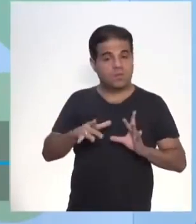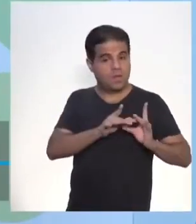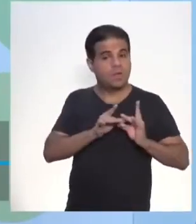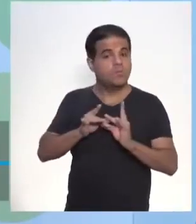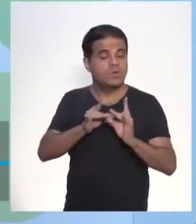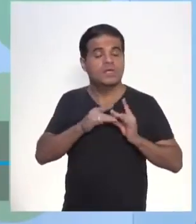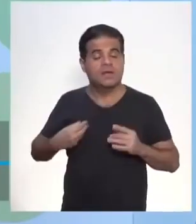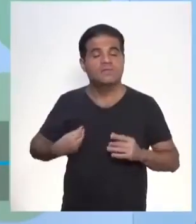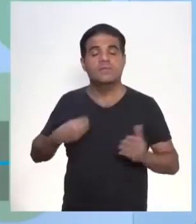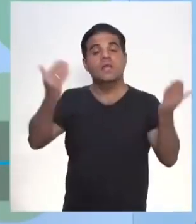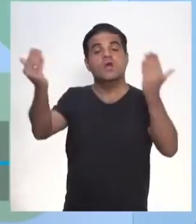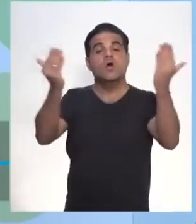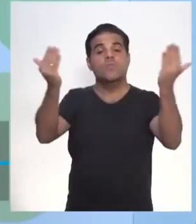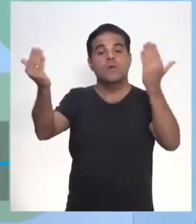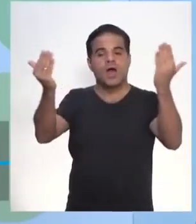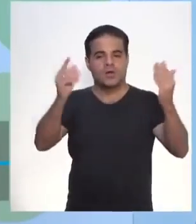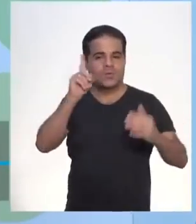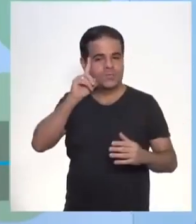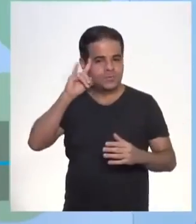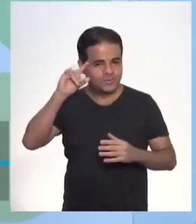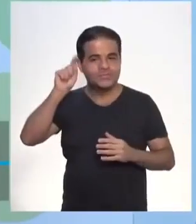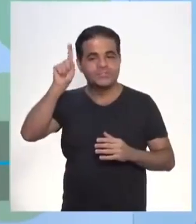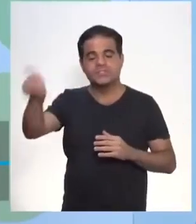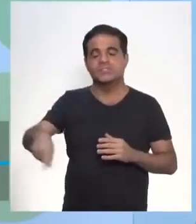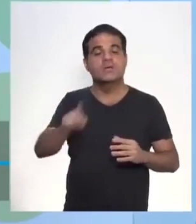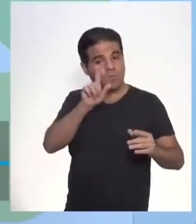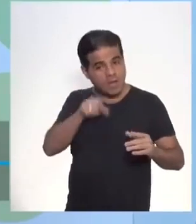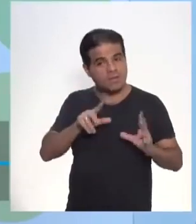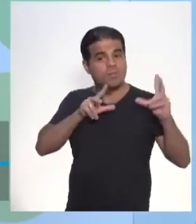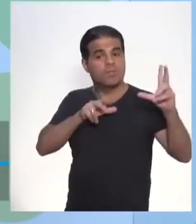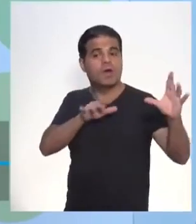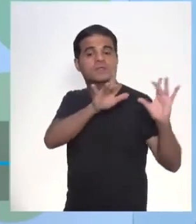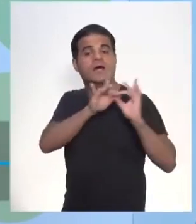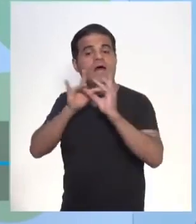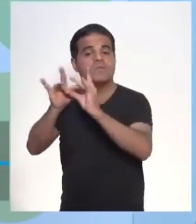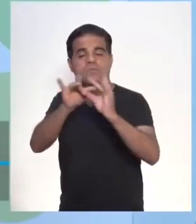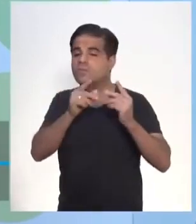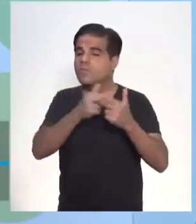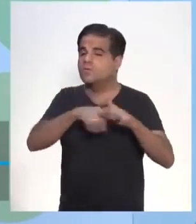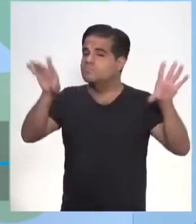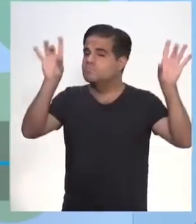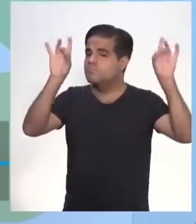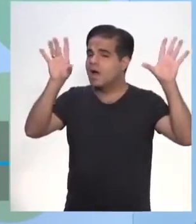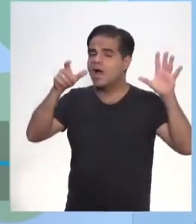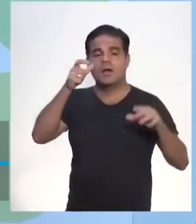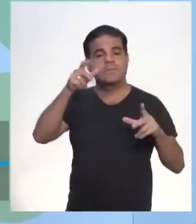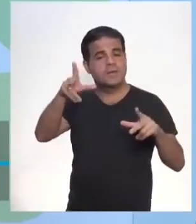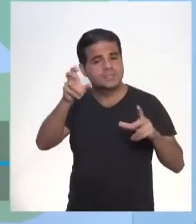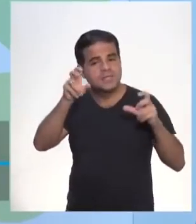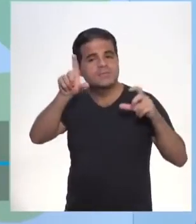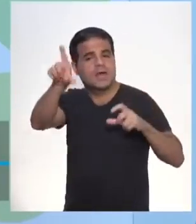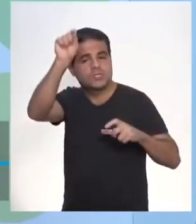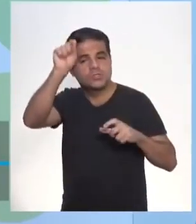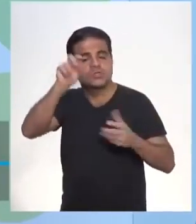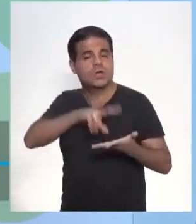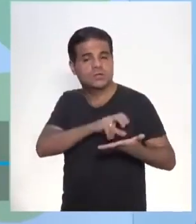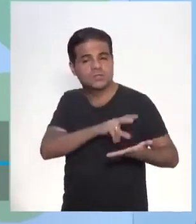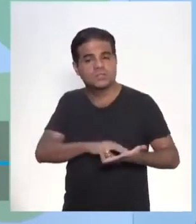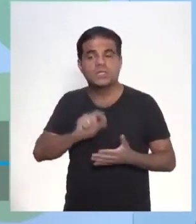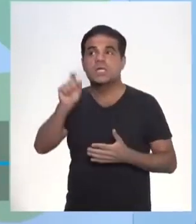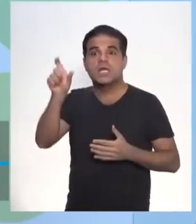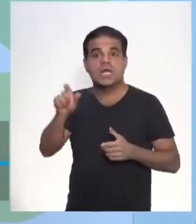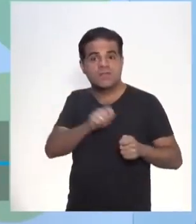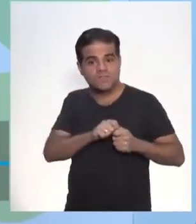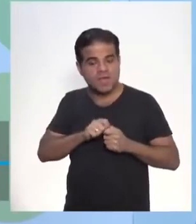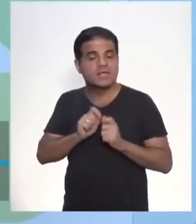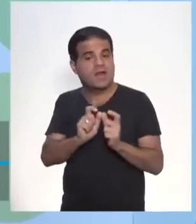ele comparou o dia com essa harmonia e de uma forma extraordinária. Então perceba que a escolha vocabular de quem fez